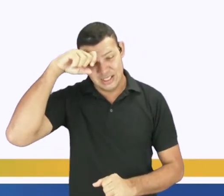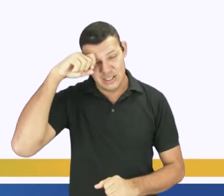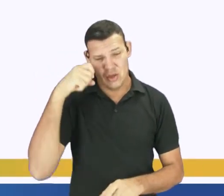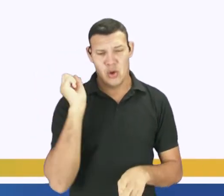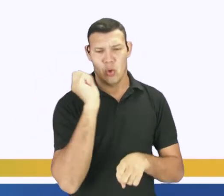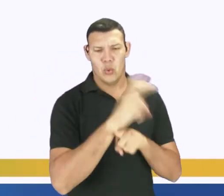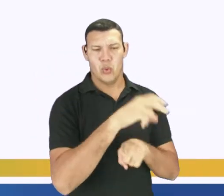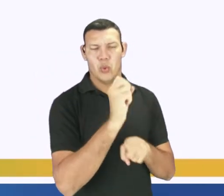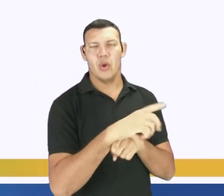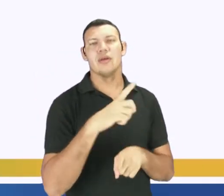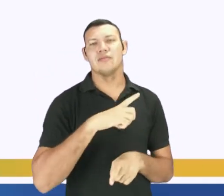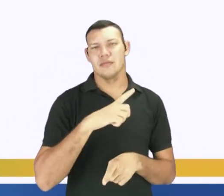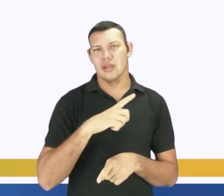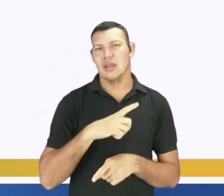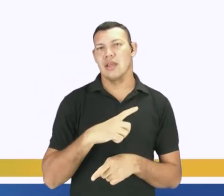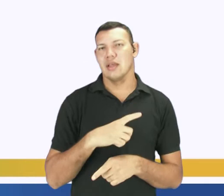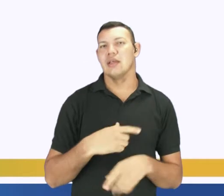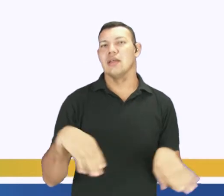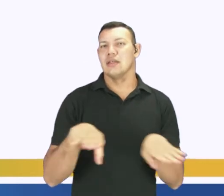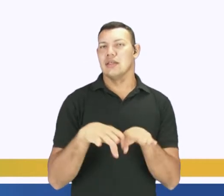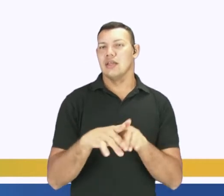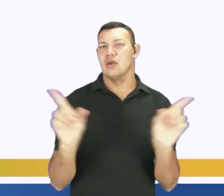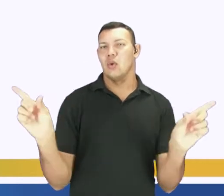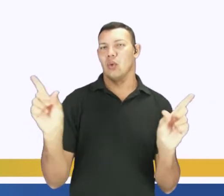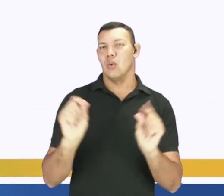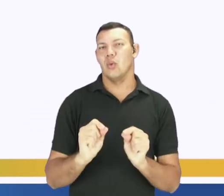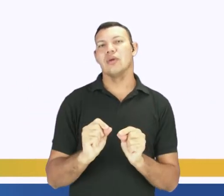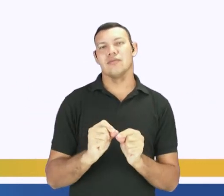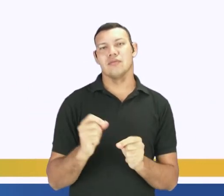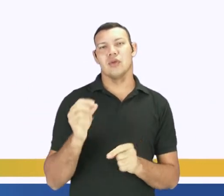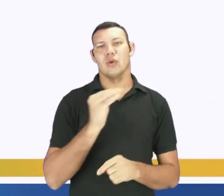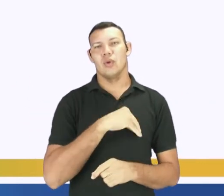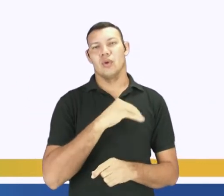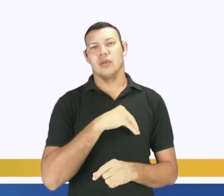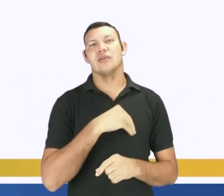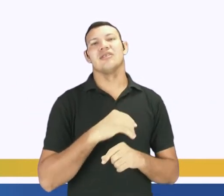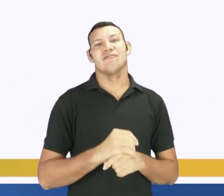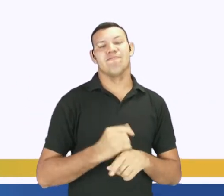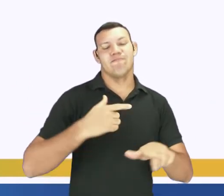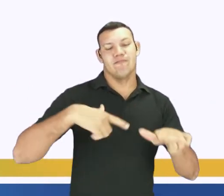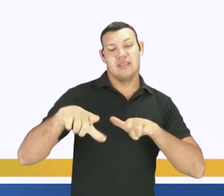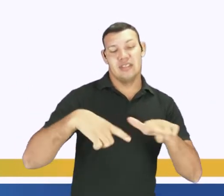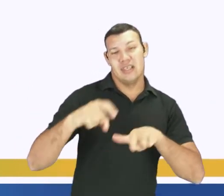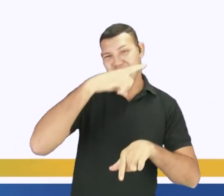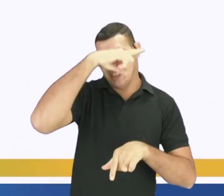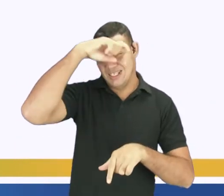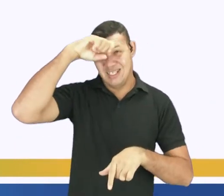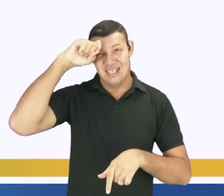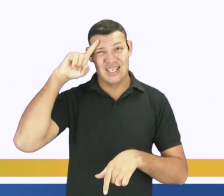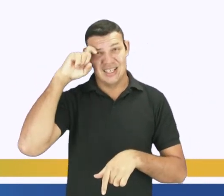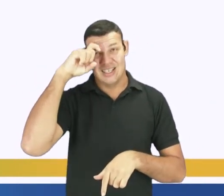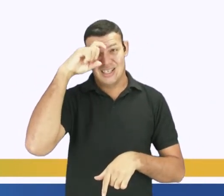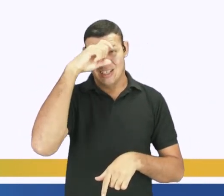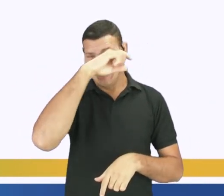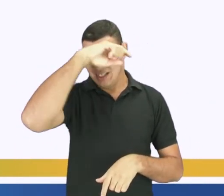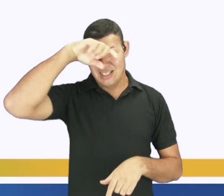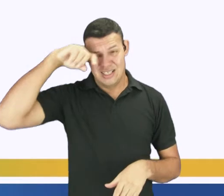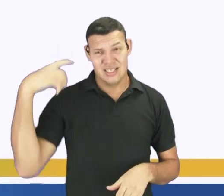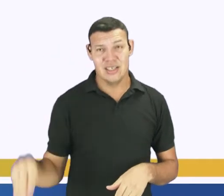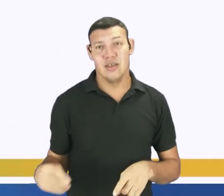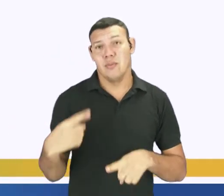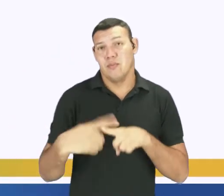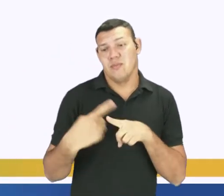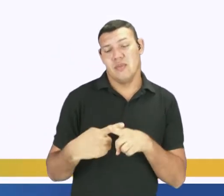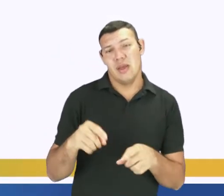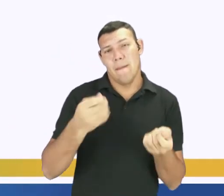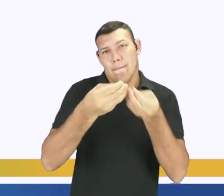só comprimir os ganhos salariais, como também impor condições de trabalho extremamente duras, que acabavam por comprometer a saúde